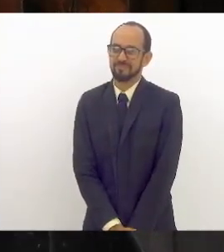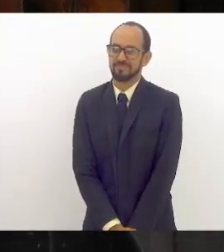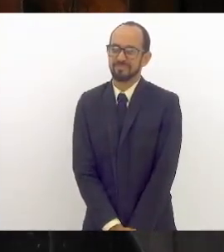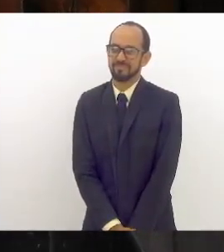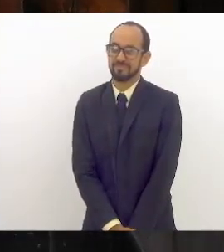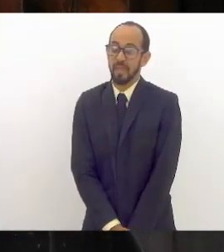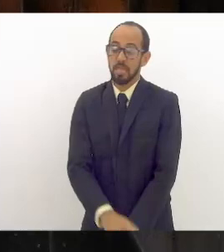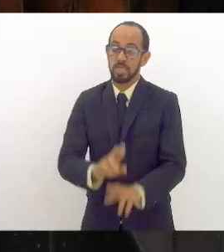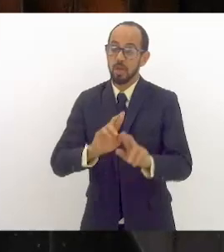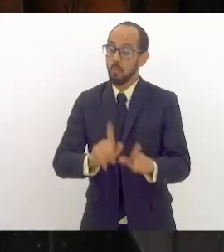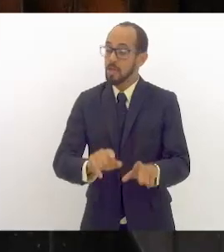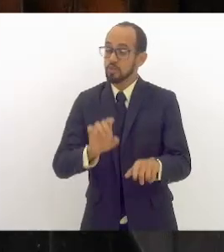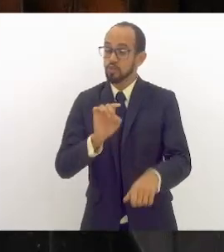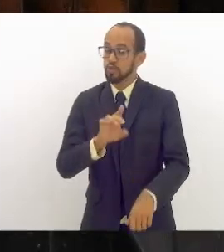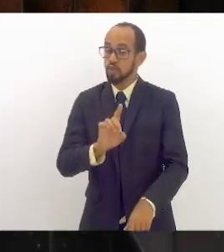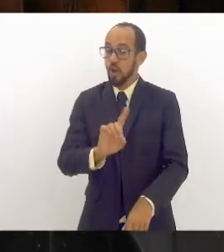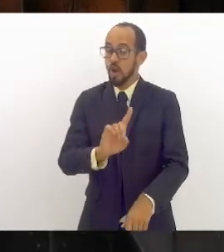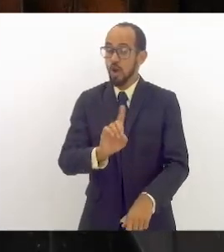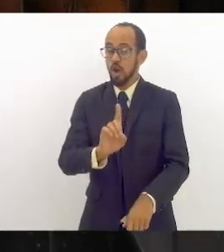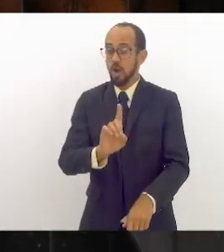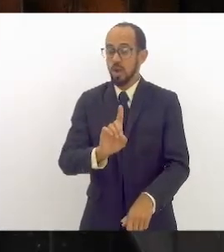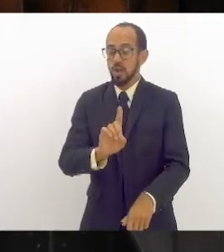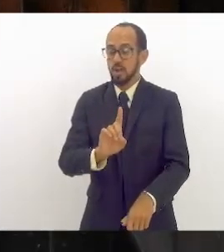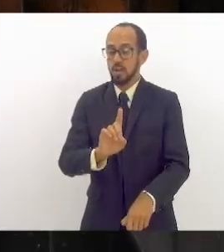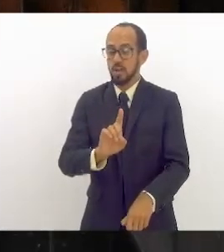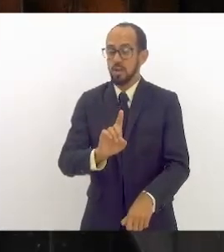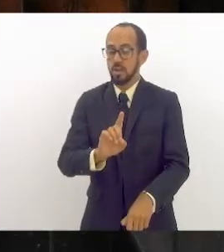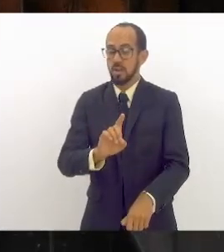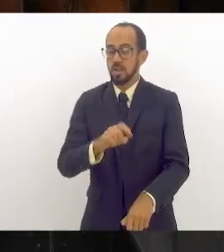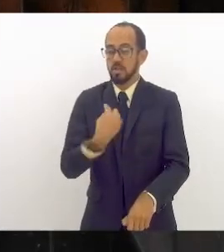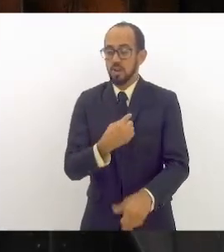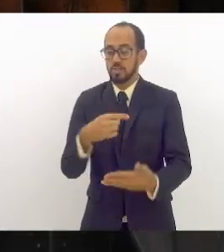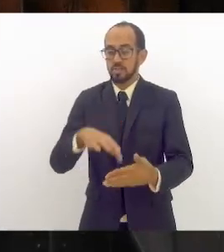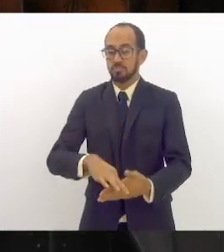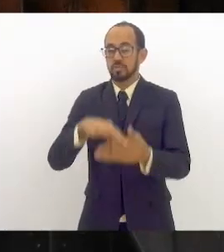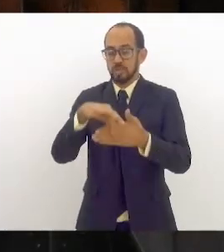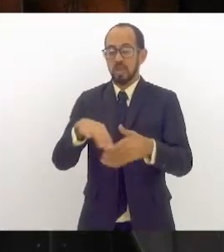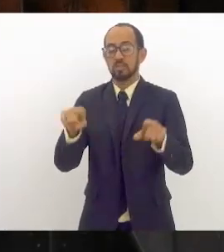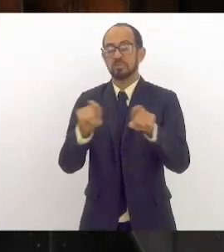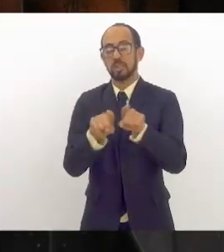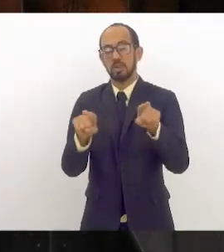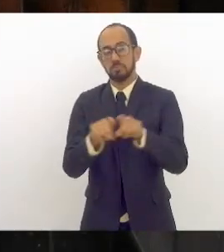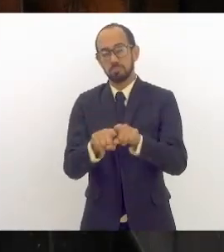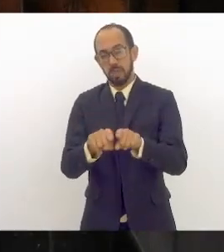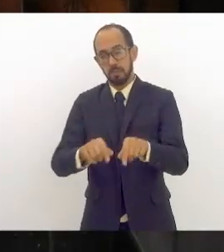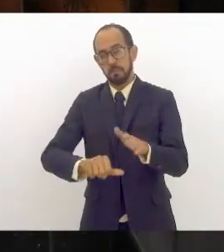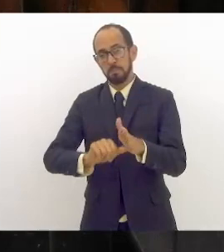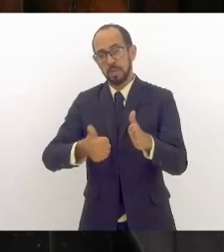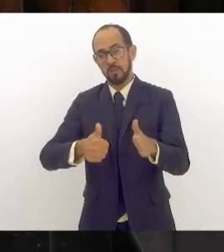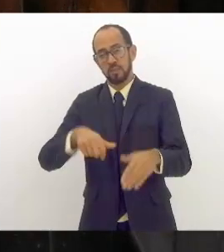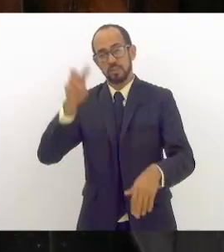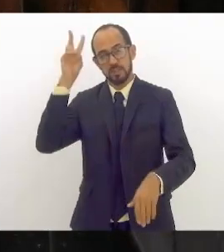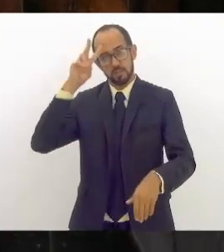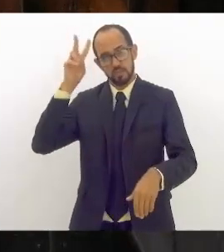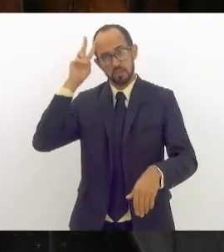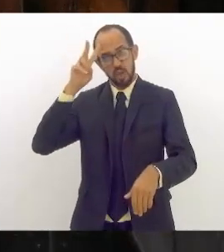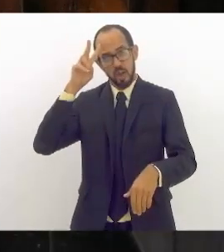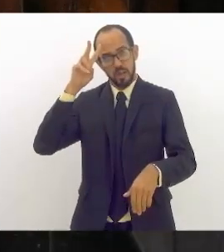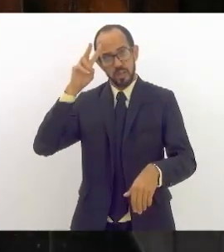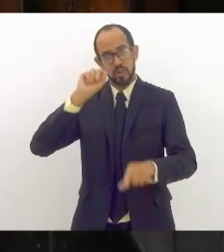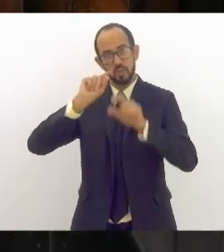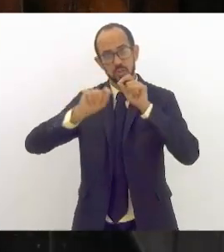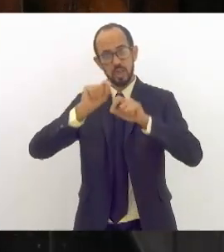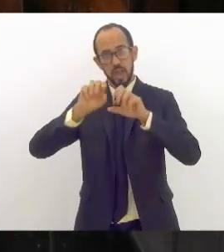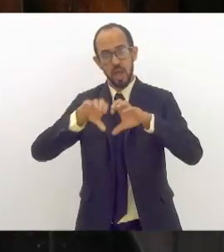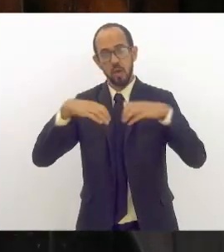é e não é só isso que o Rio de Janeiro tem capitaneado não pela primeira vez na história a Convenção das Américas